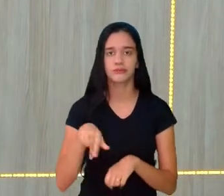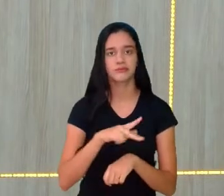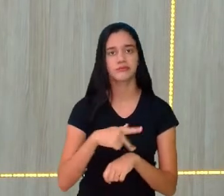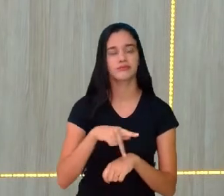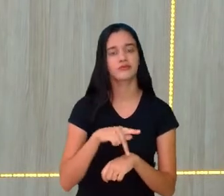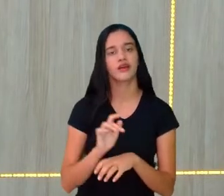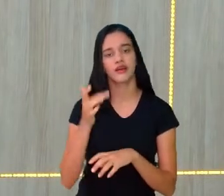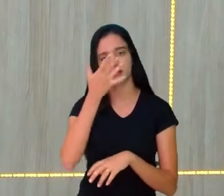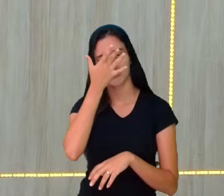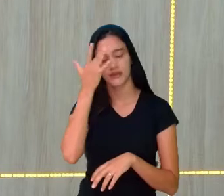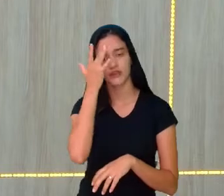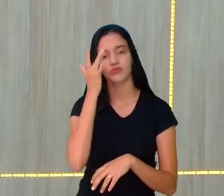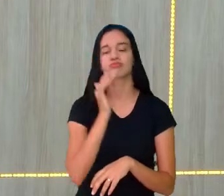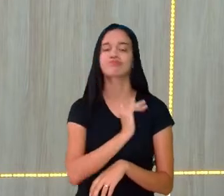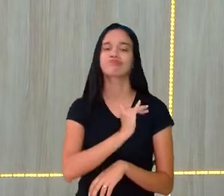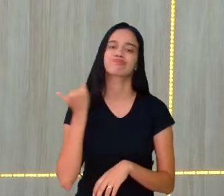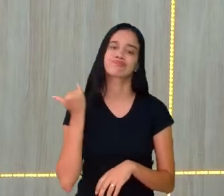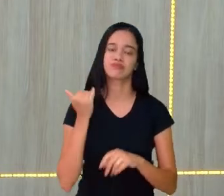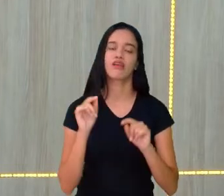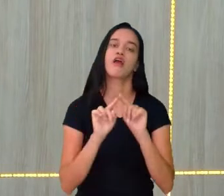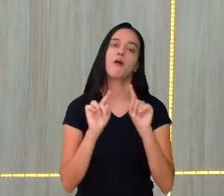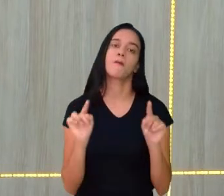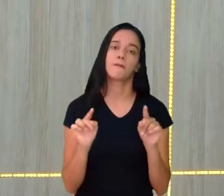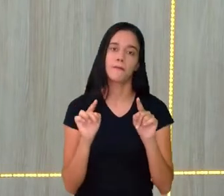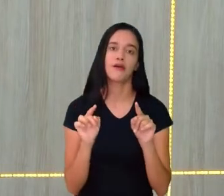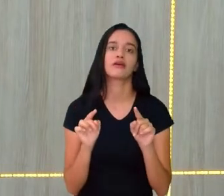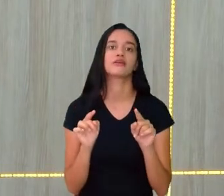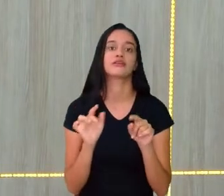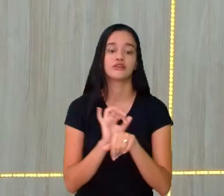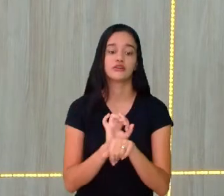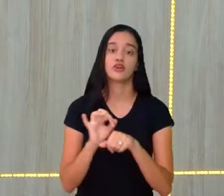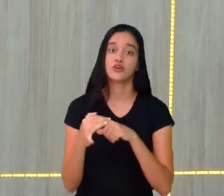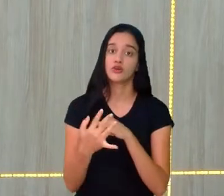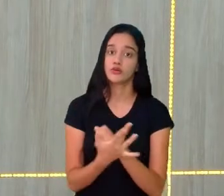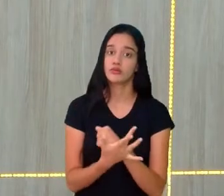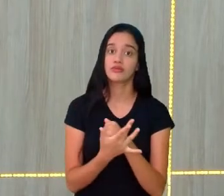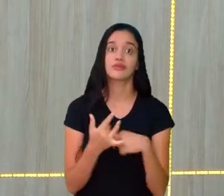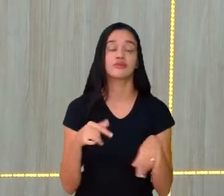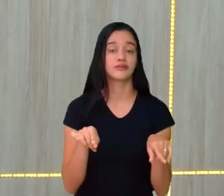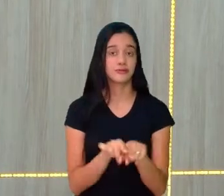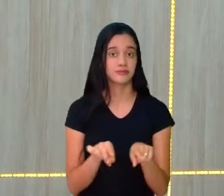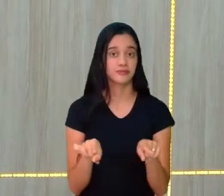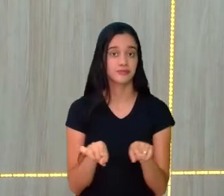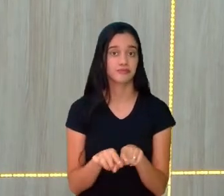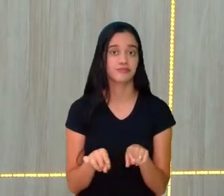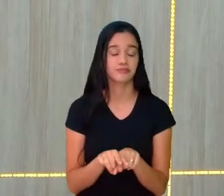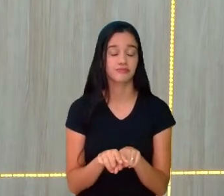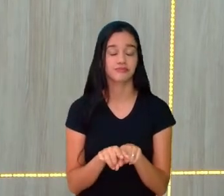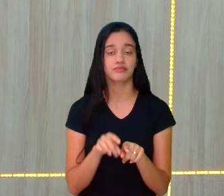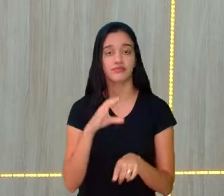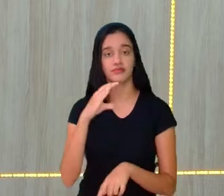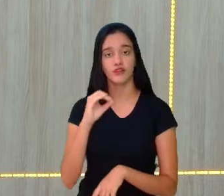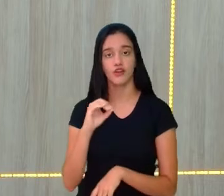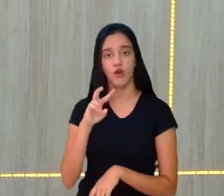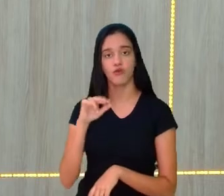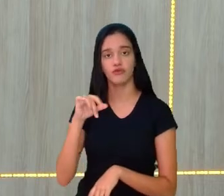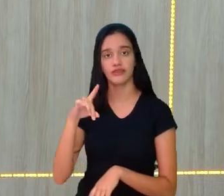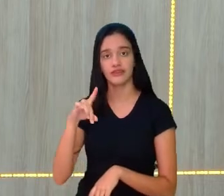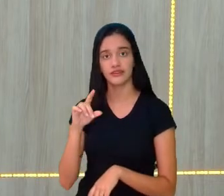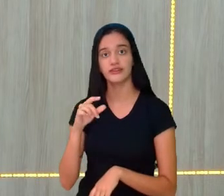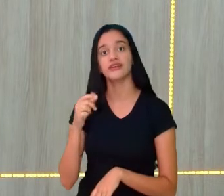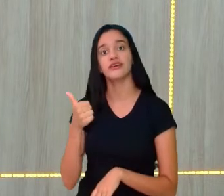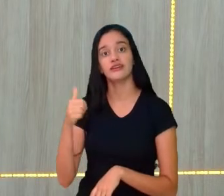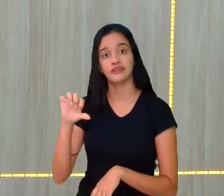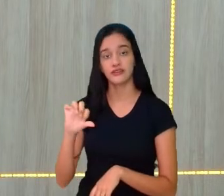foram vitimadas, né, mas a Covid, a pandemia também, ela serviu, né, para